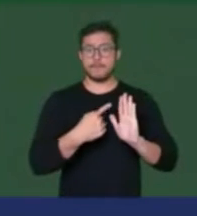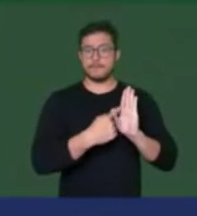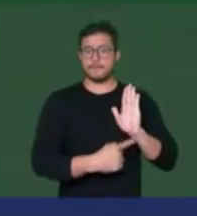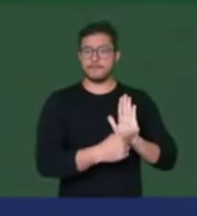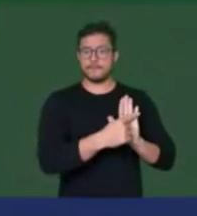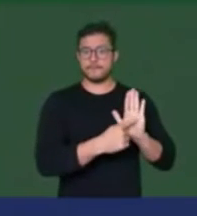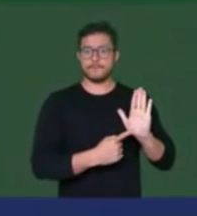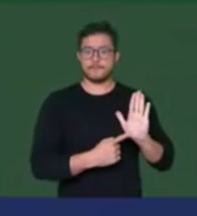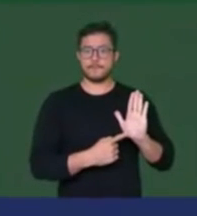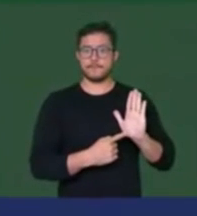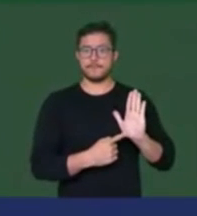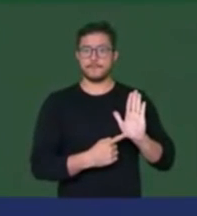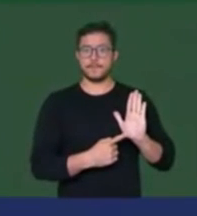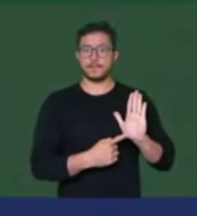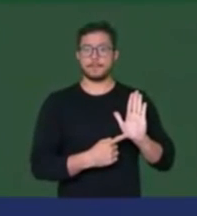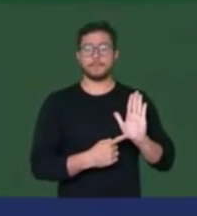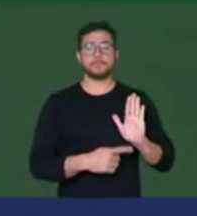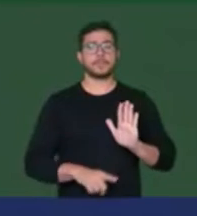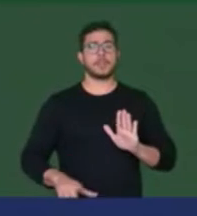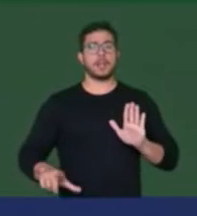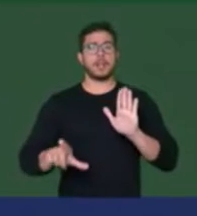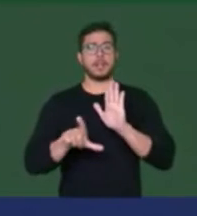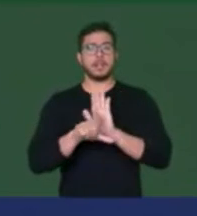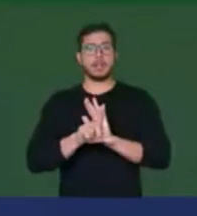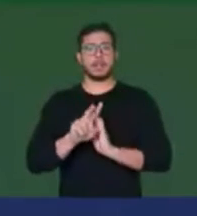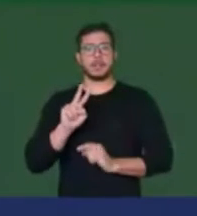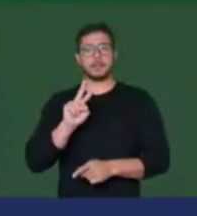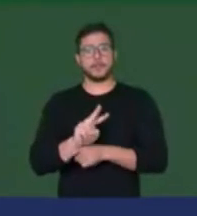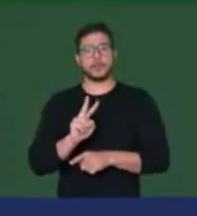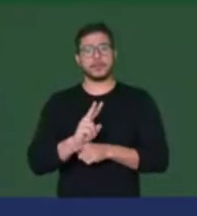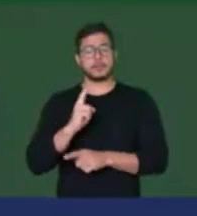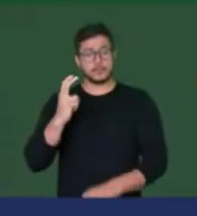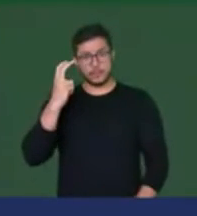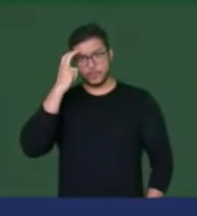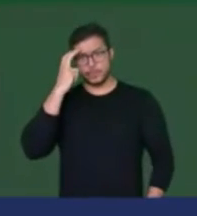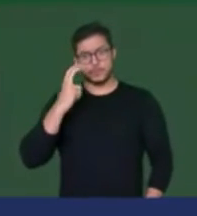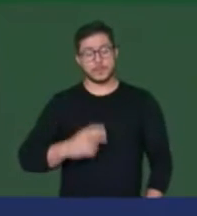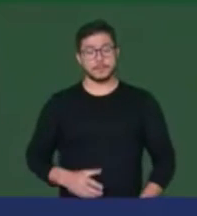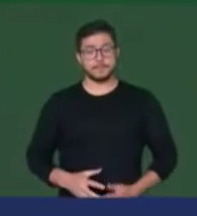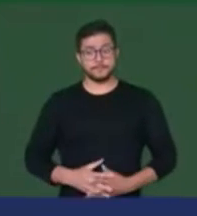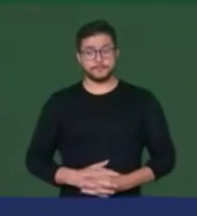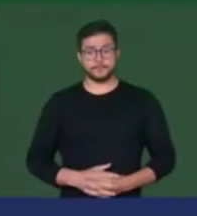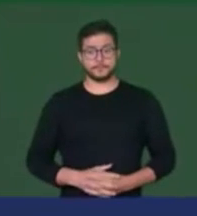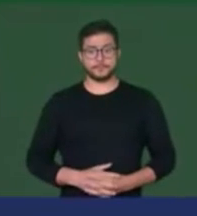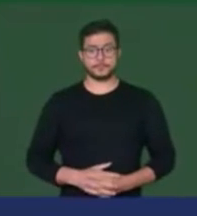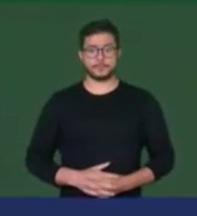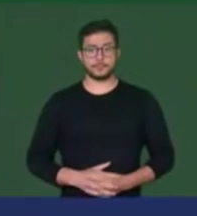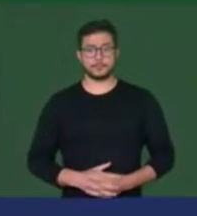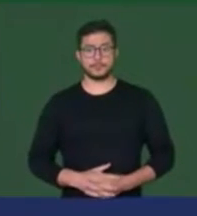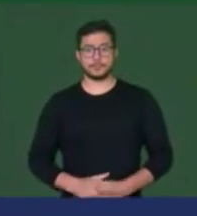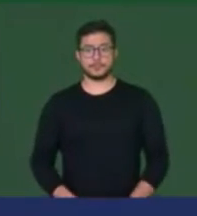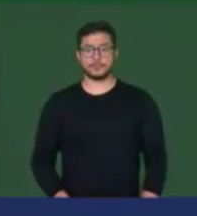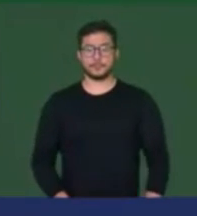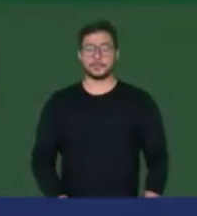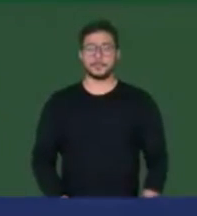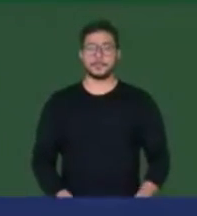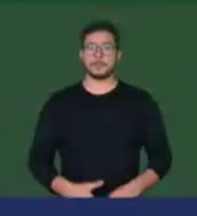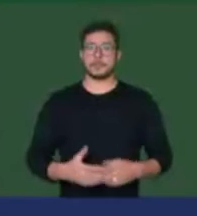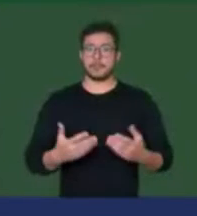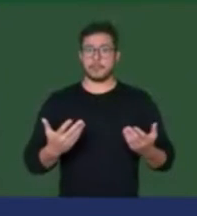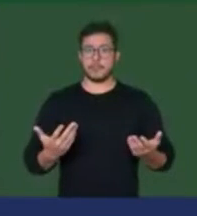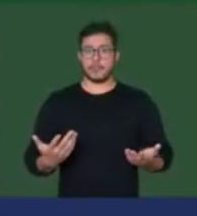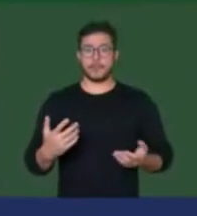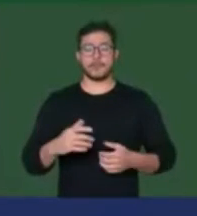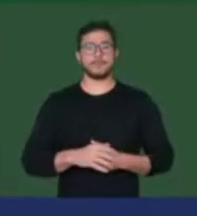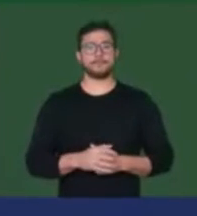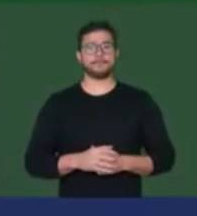veto às leis que protegem a cultura nacional. Recursos fundamentais. O